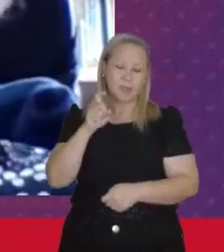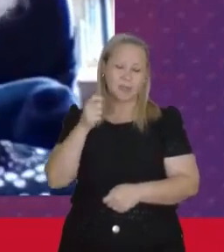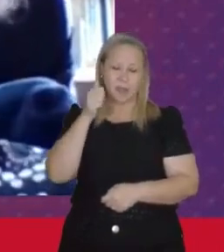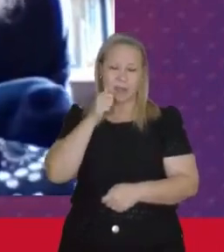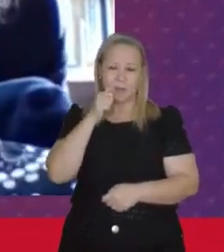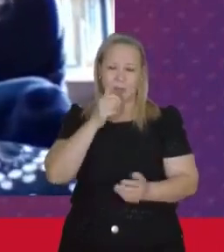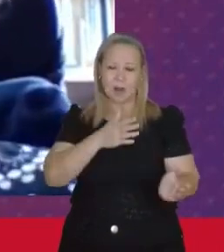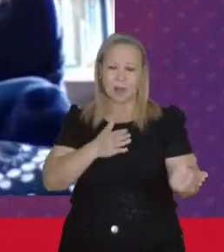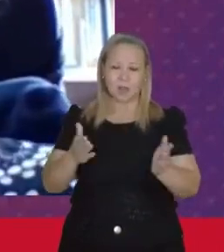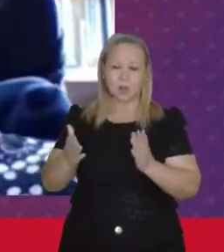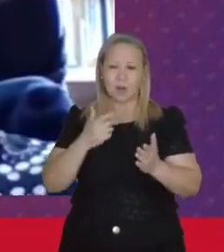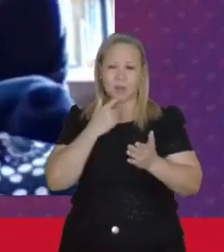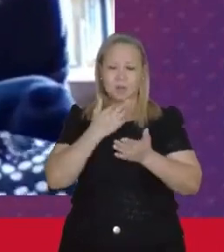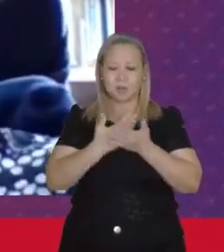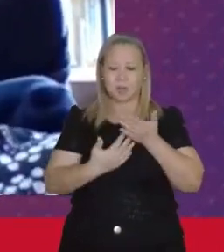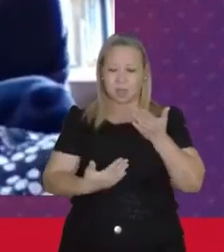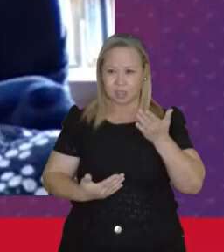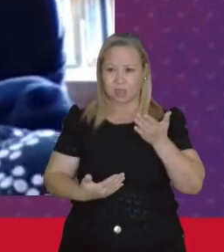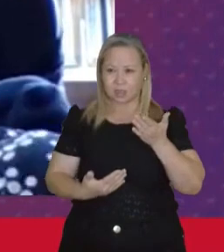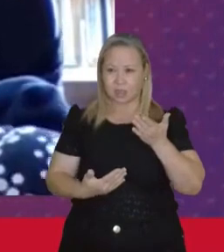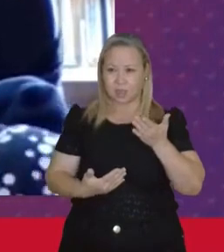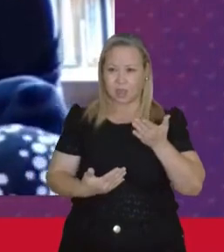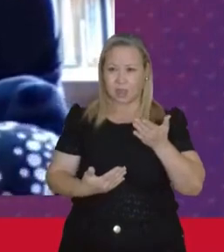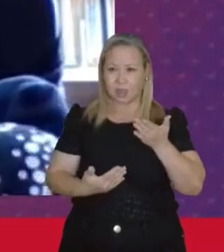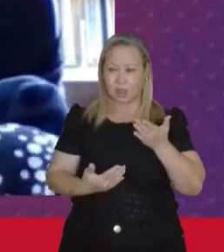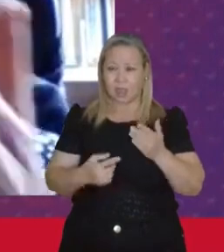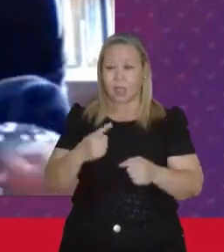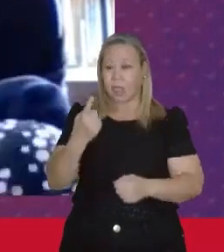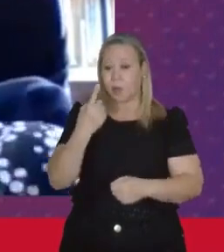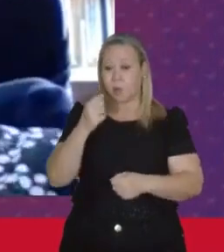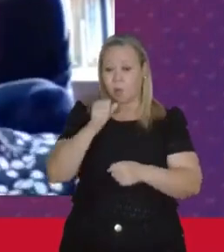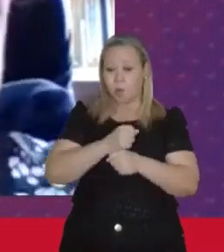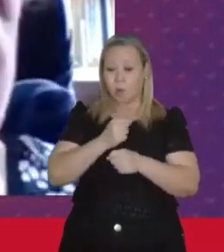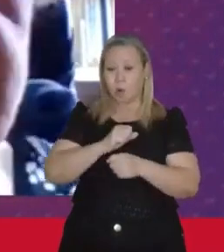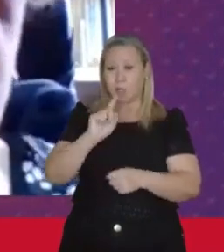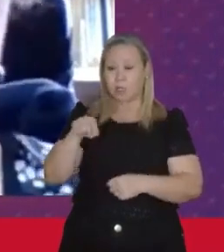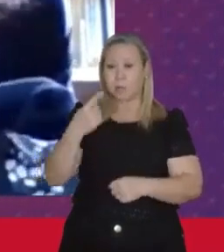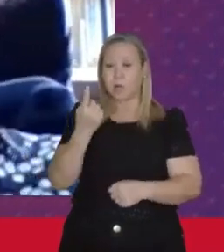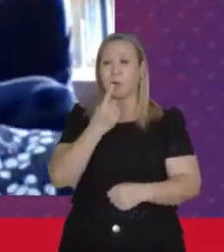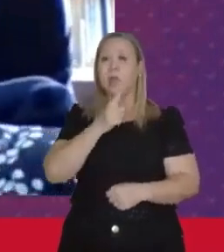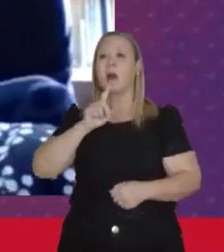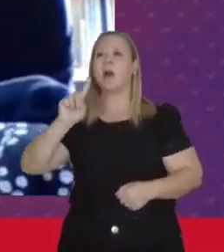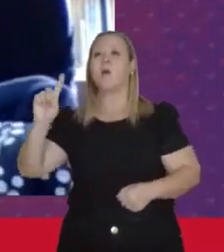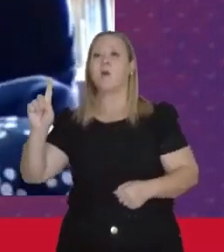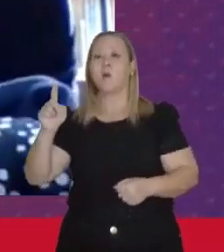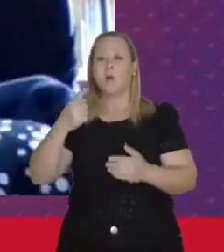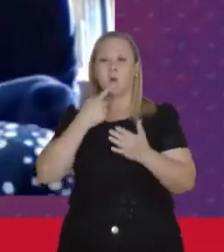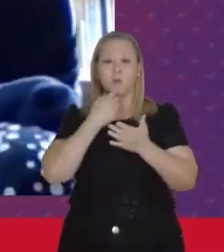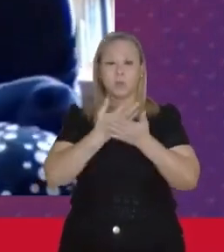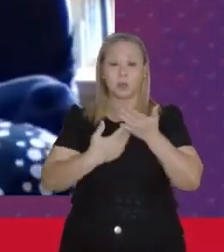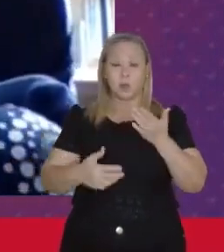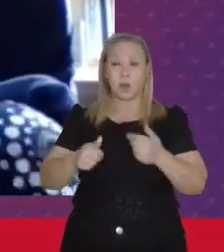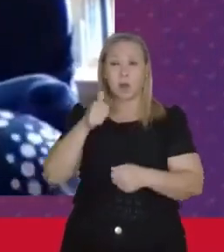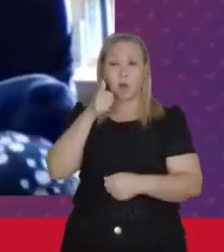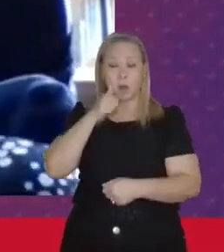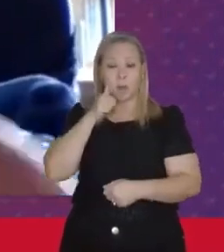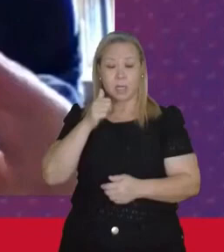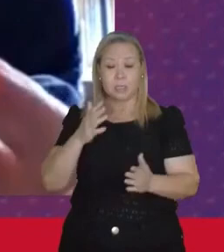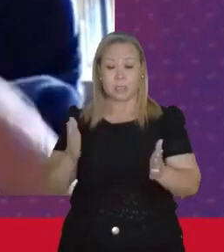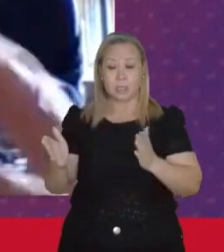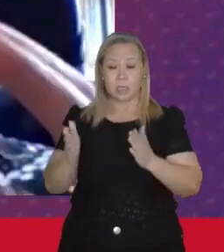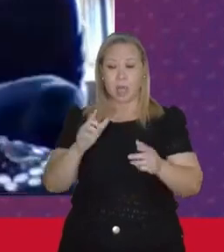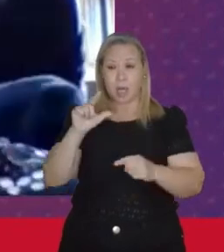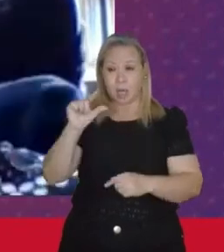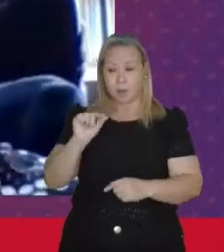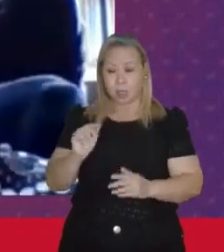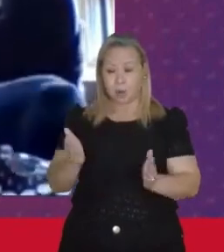durante a menstruação, e 1 ano depois da última menstruação, é que a mulher está na menopausa,